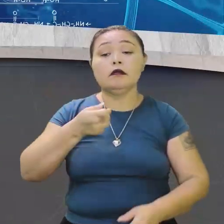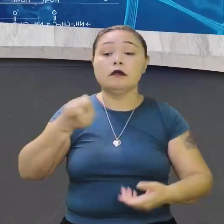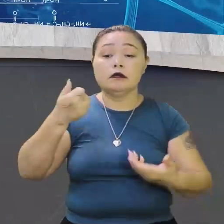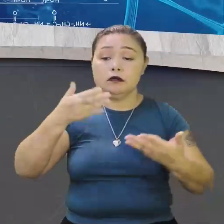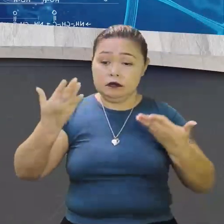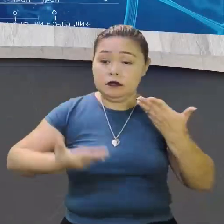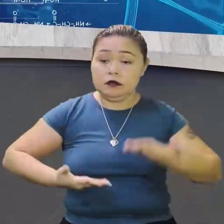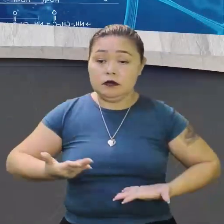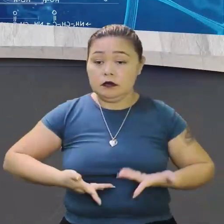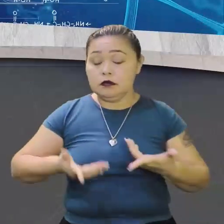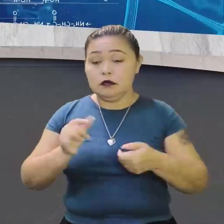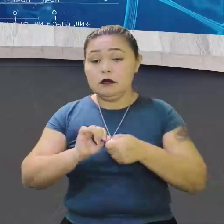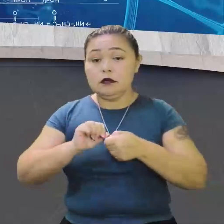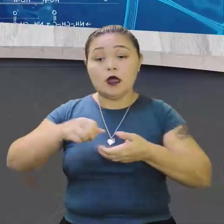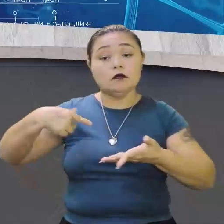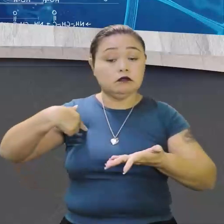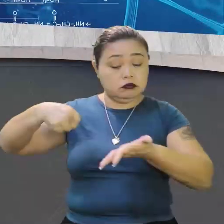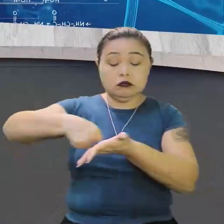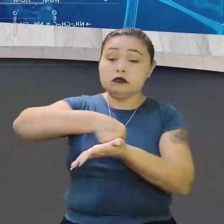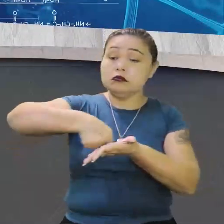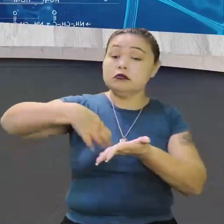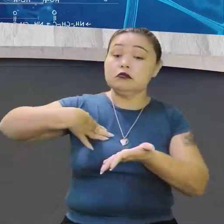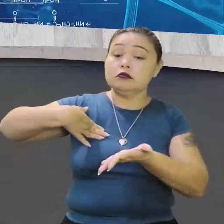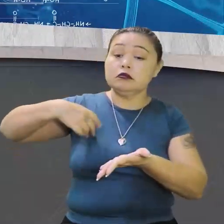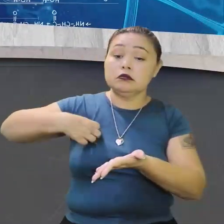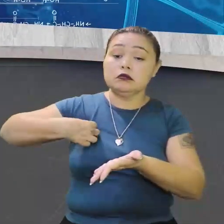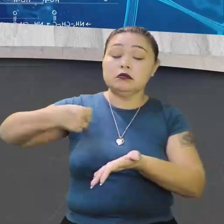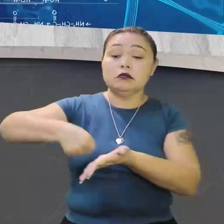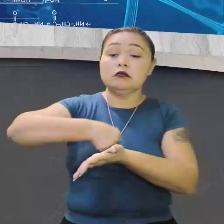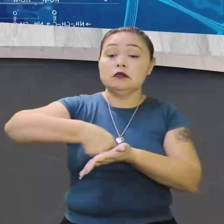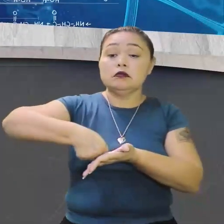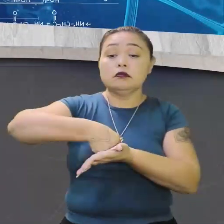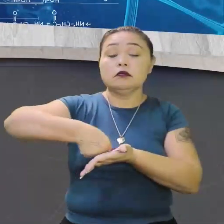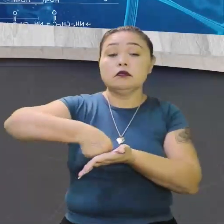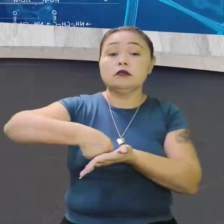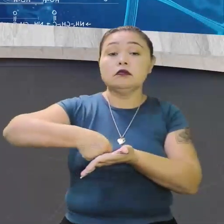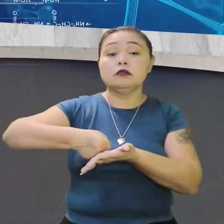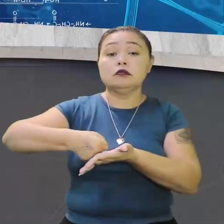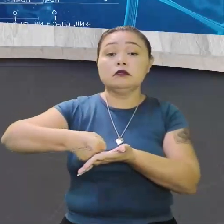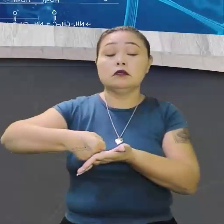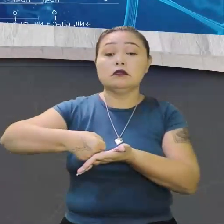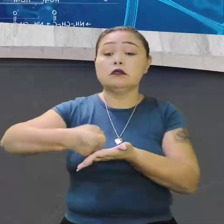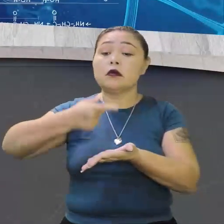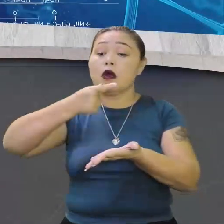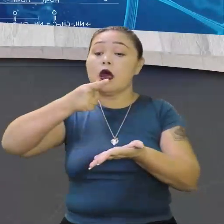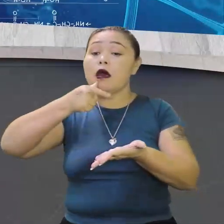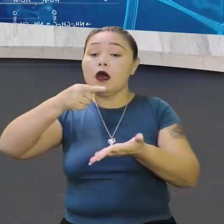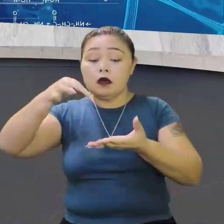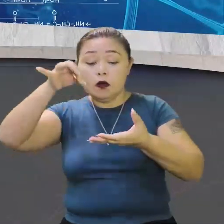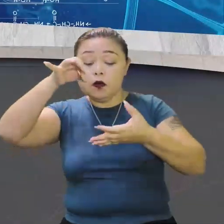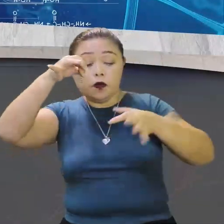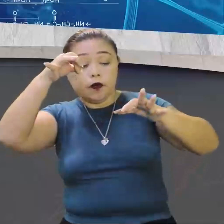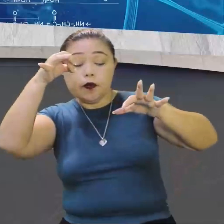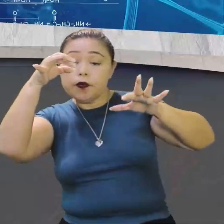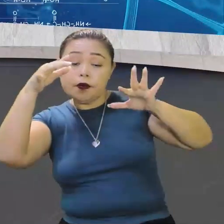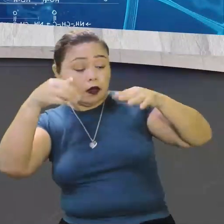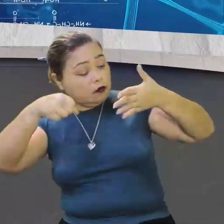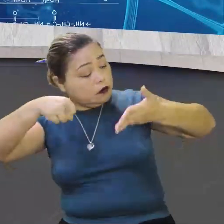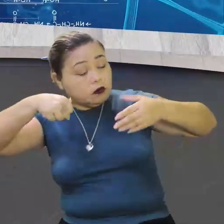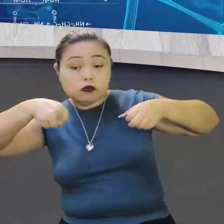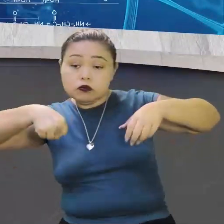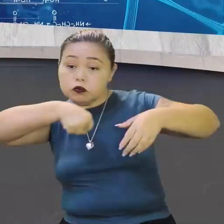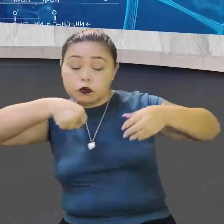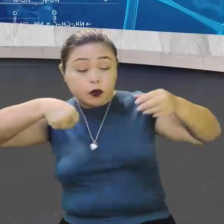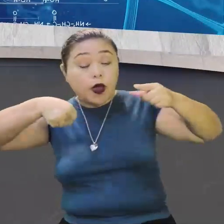está passando roupa e, sem querer, colocou água sobre o ferro quente. O que